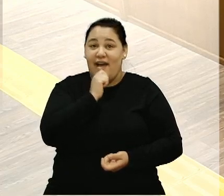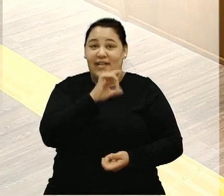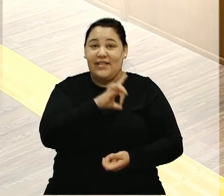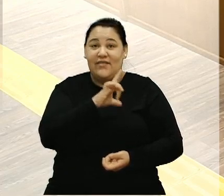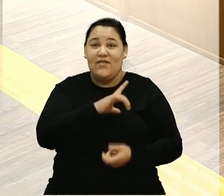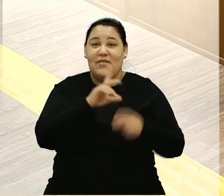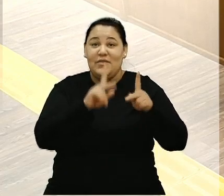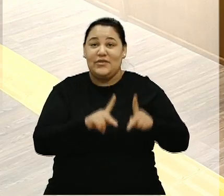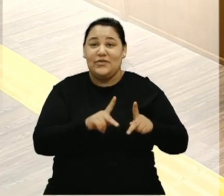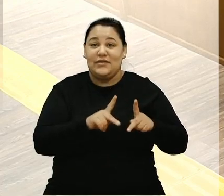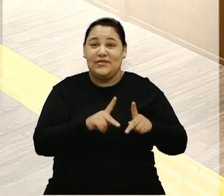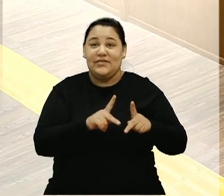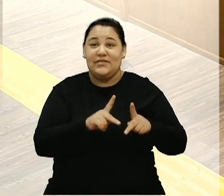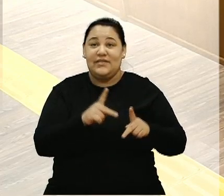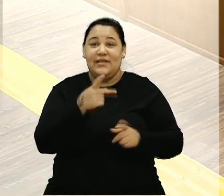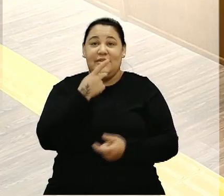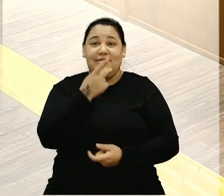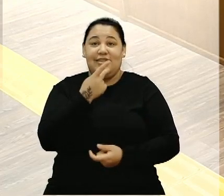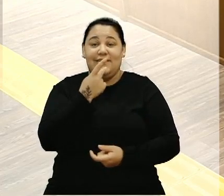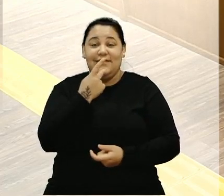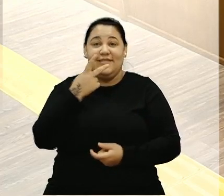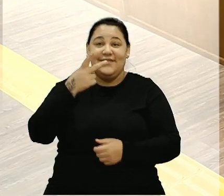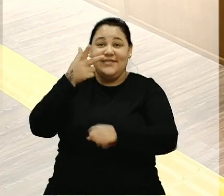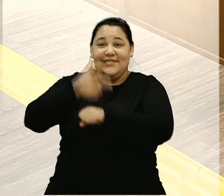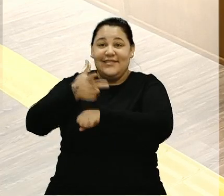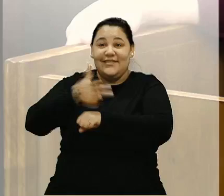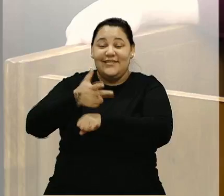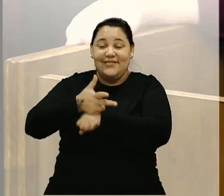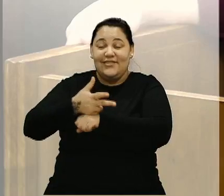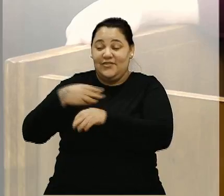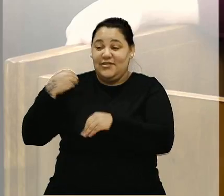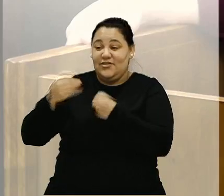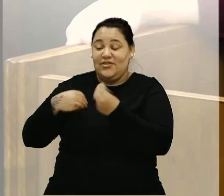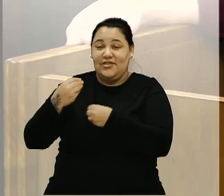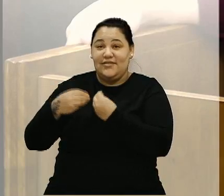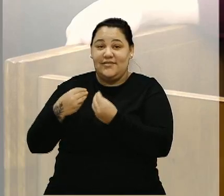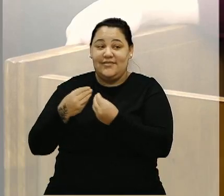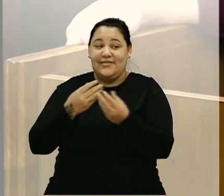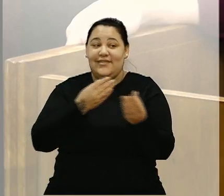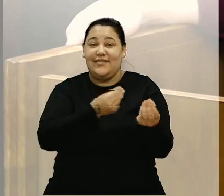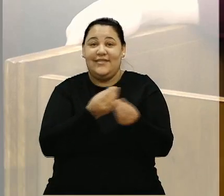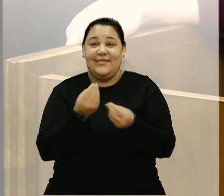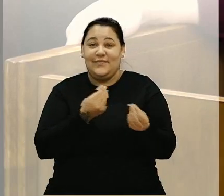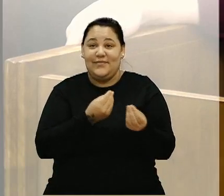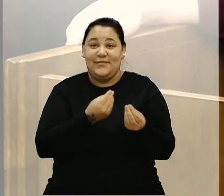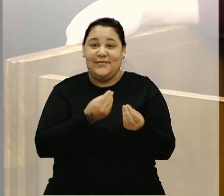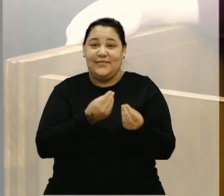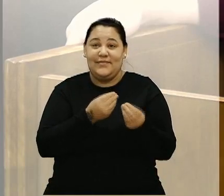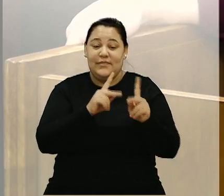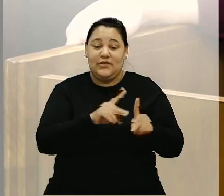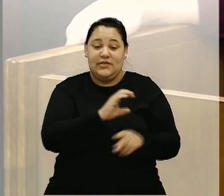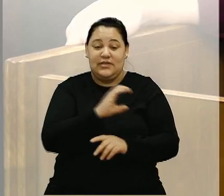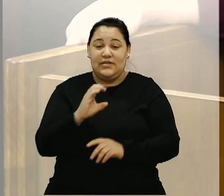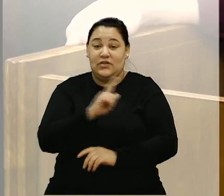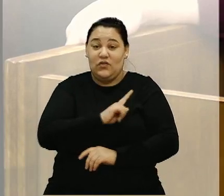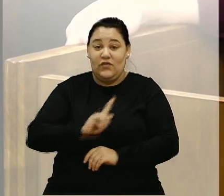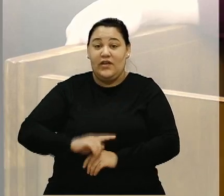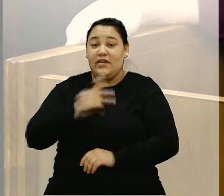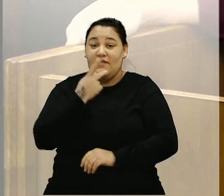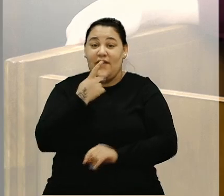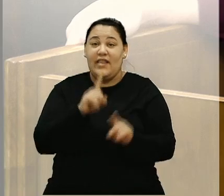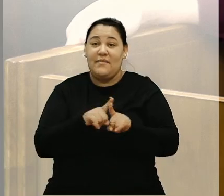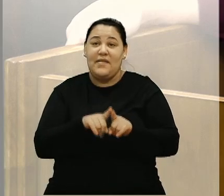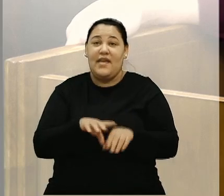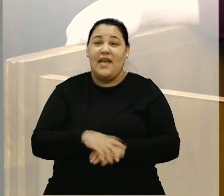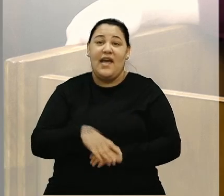que veio falar dos vídeos, né? Se sentiram, muita gente aí, principalmente CCs do governo que comentam, né?